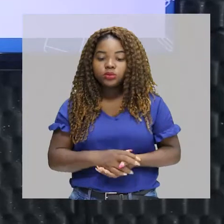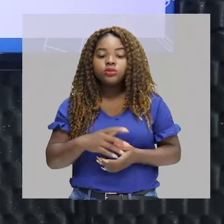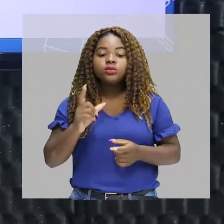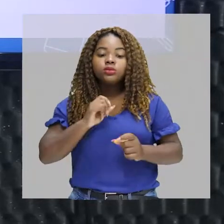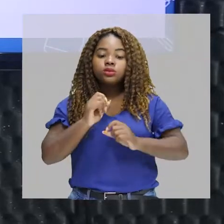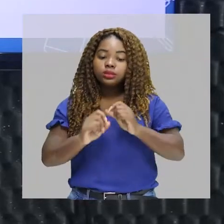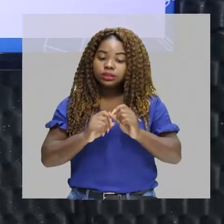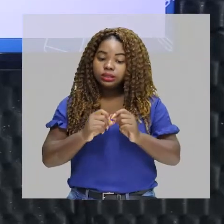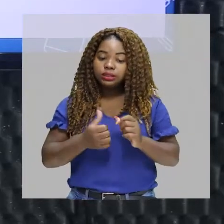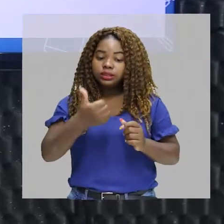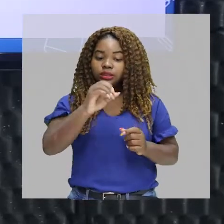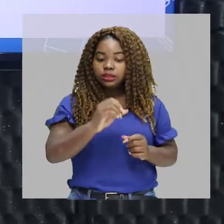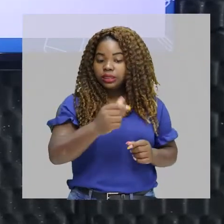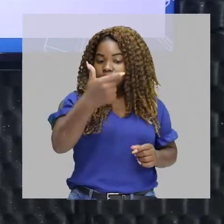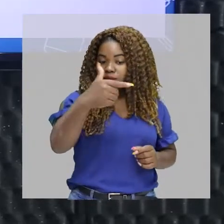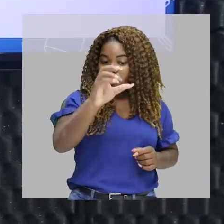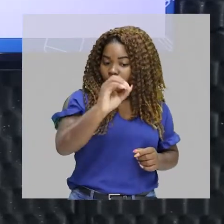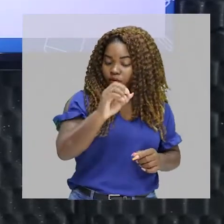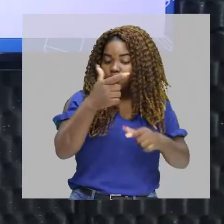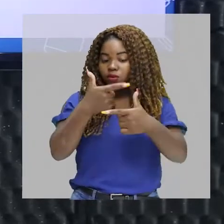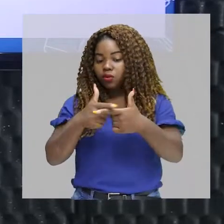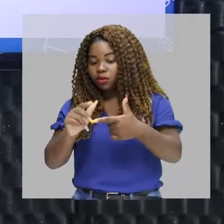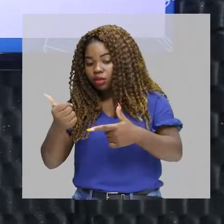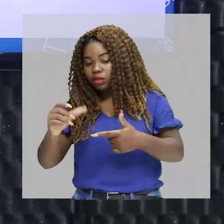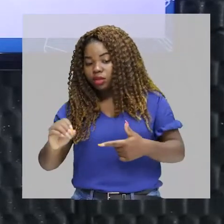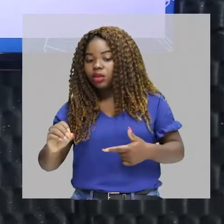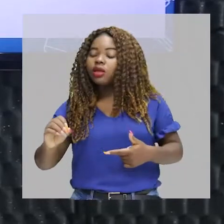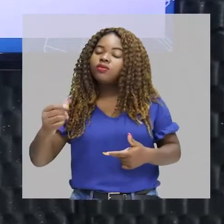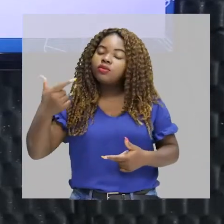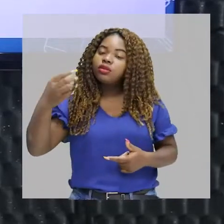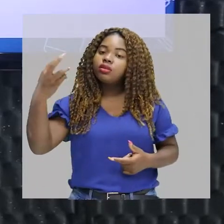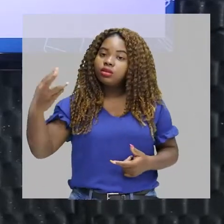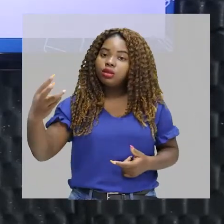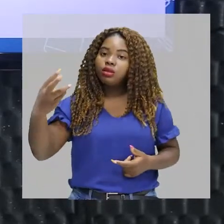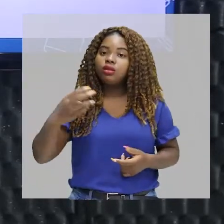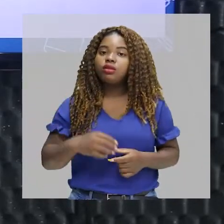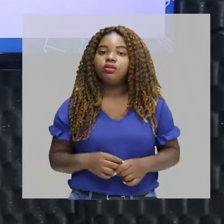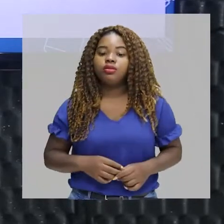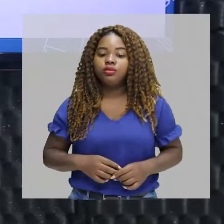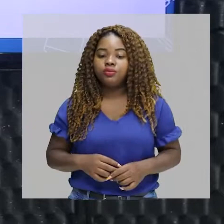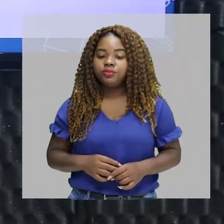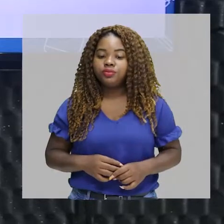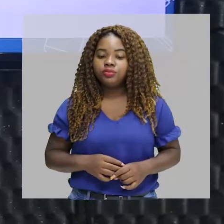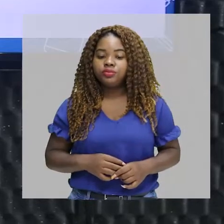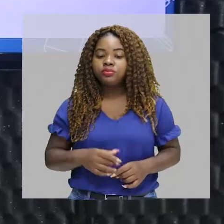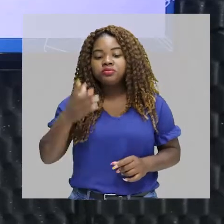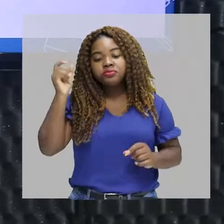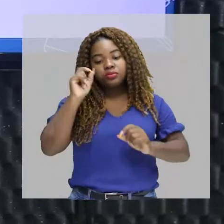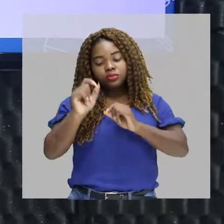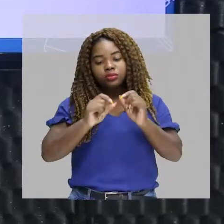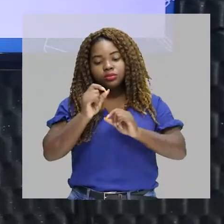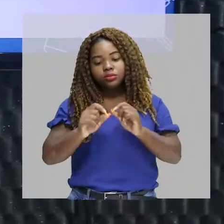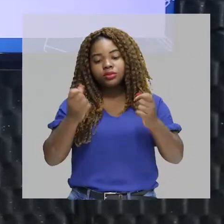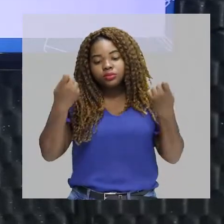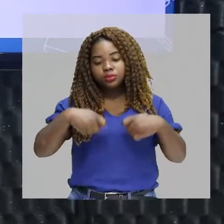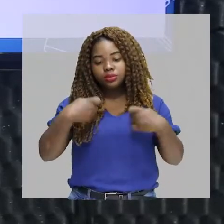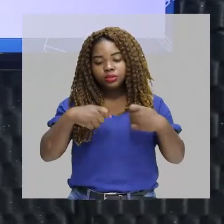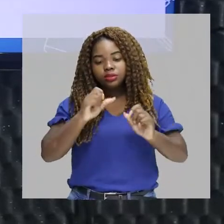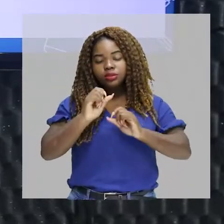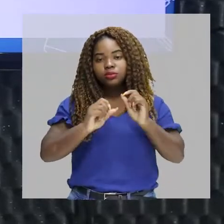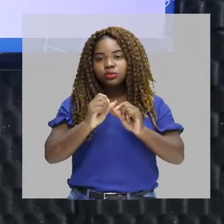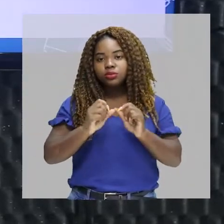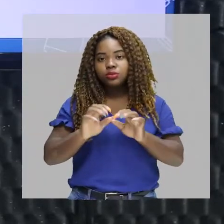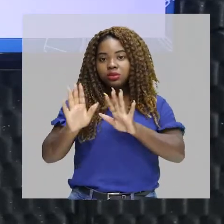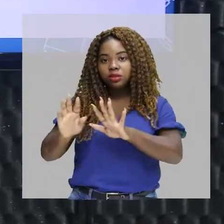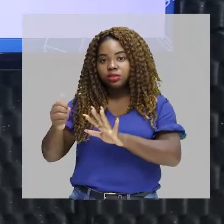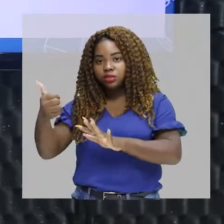aqui 10 elevado a 20 dividido por 10 elevado a 23. Então, a gente sabe que nós vamos conservar a base, que é